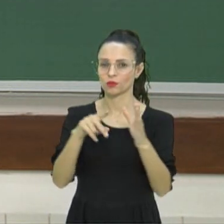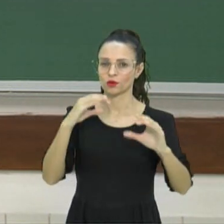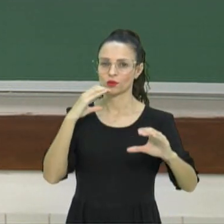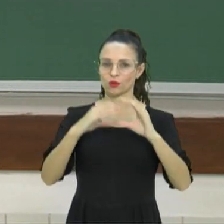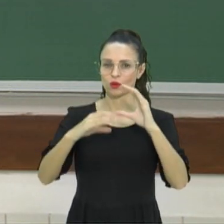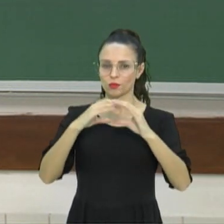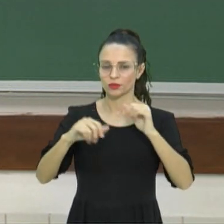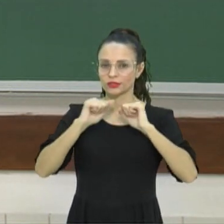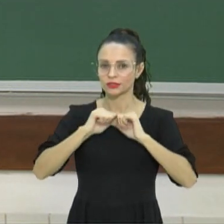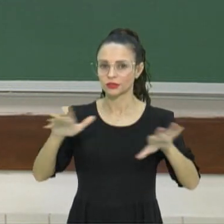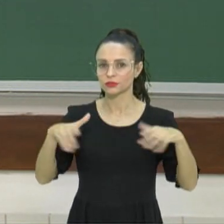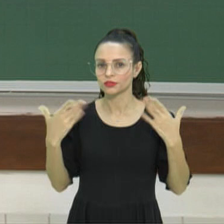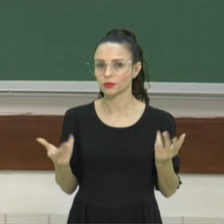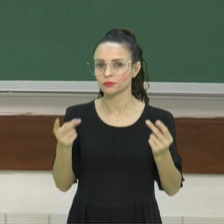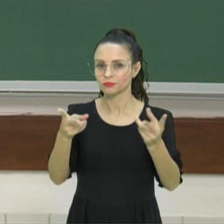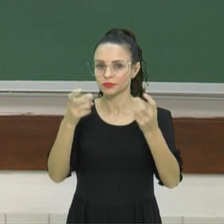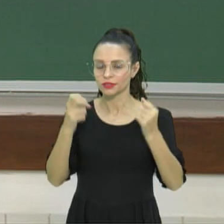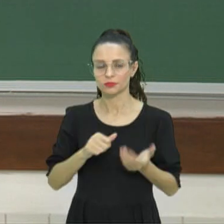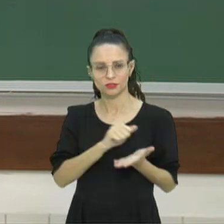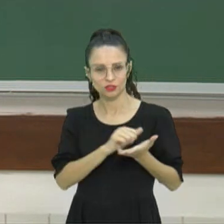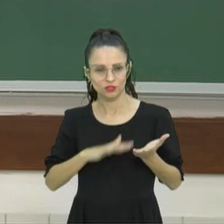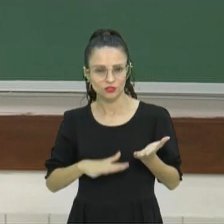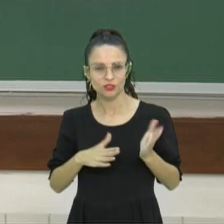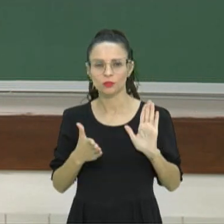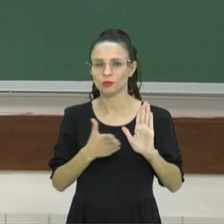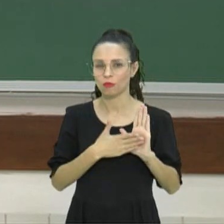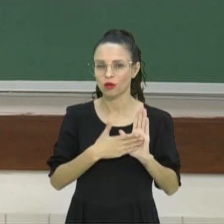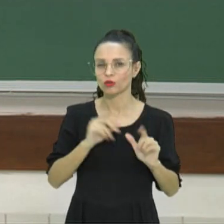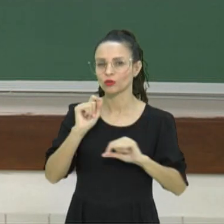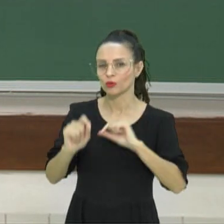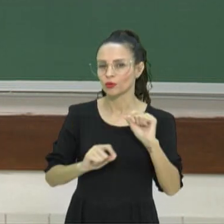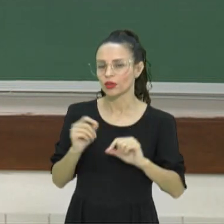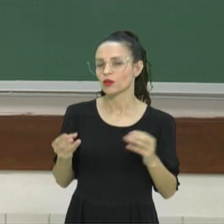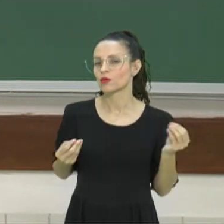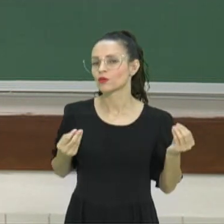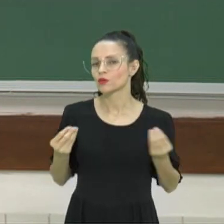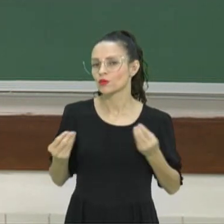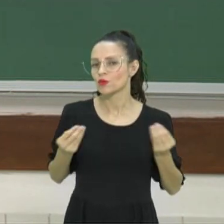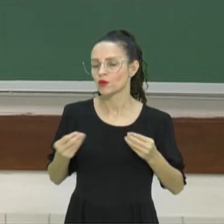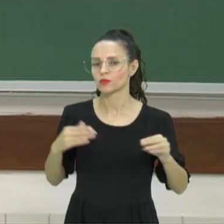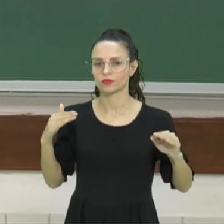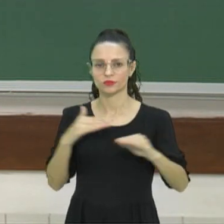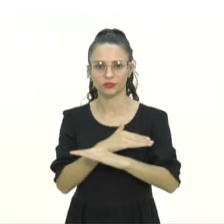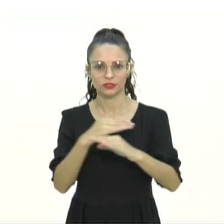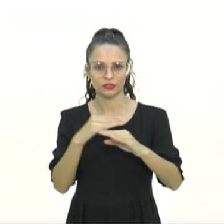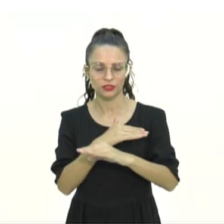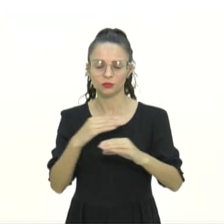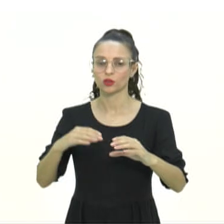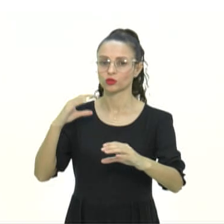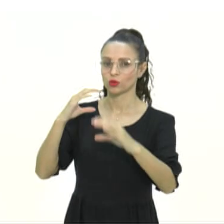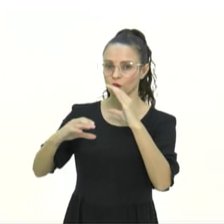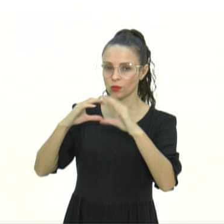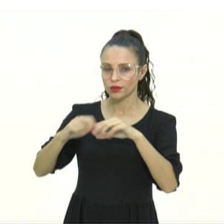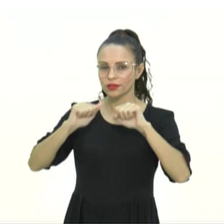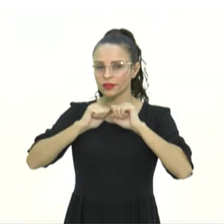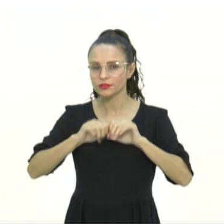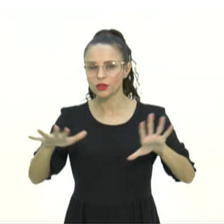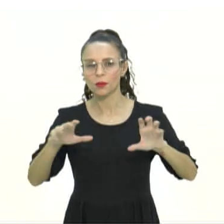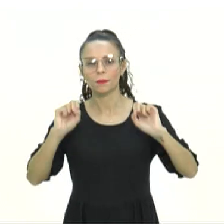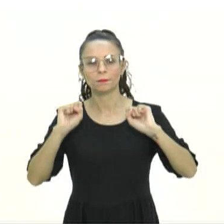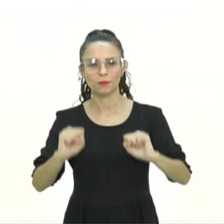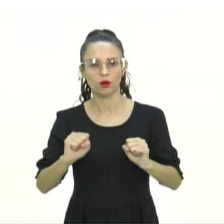Então, pudemos perceber com os exercícios propostos de que forma os meios de transporte e comunicações poderão